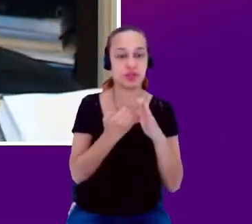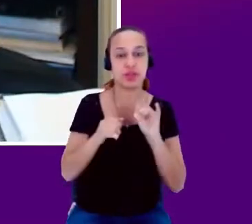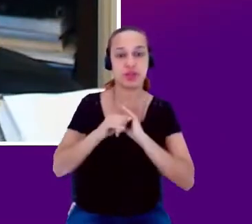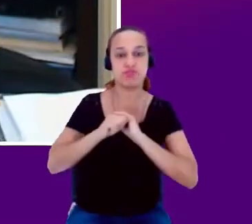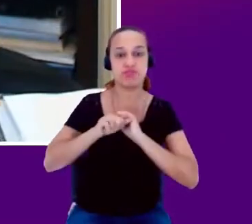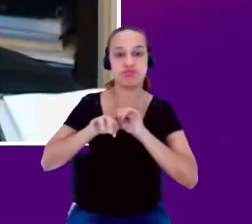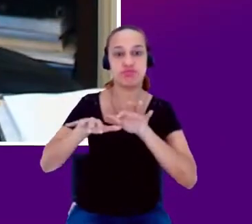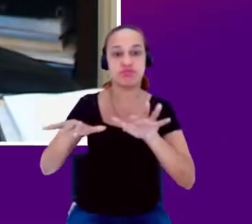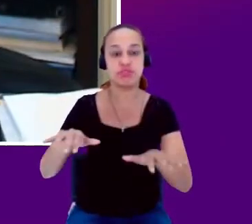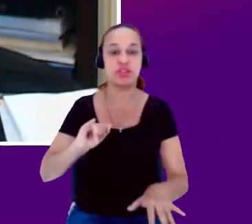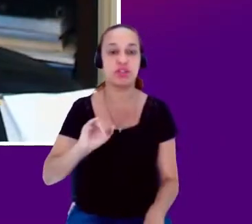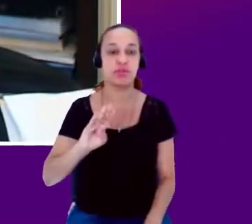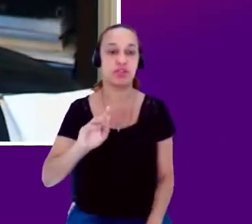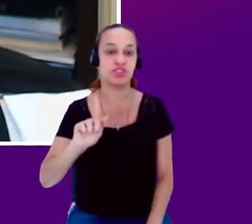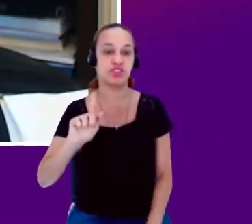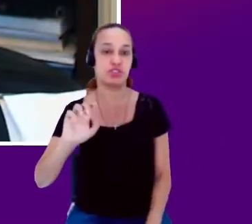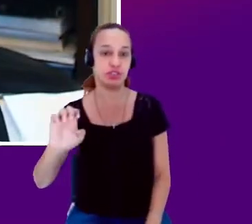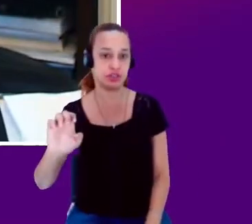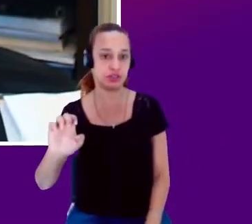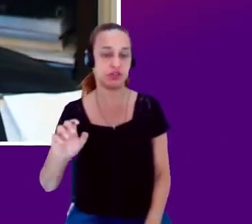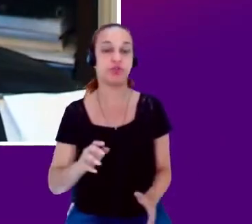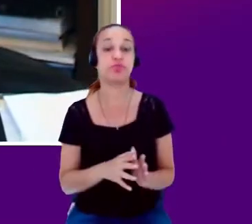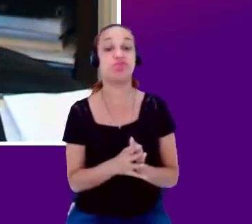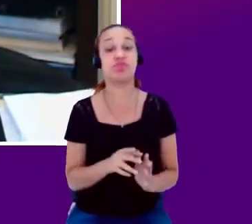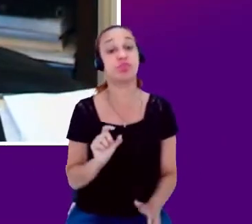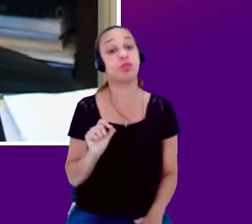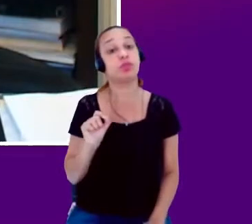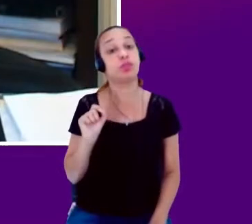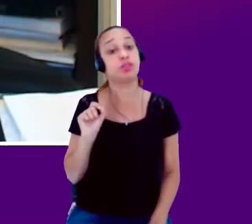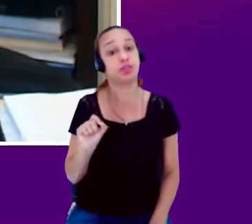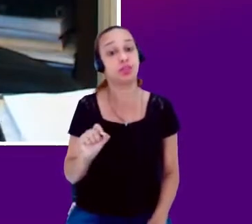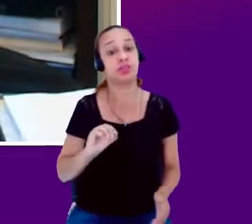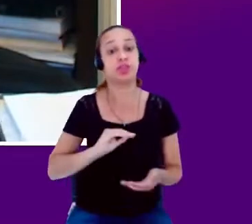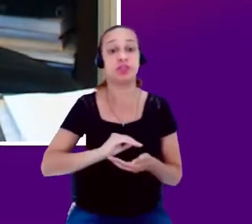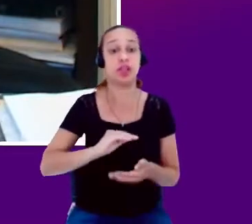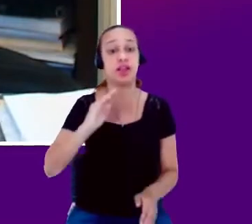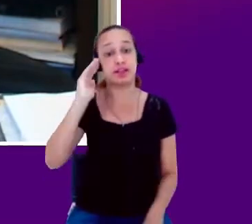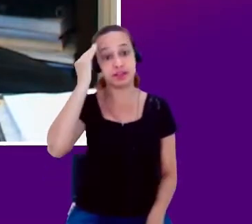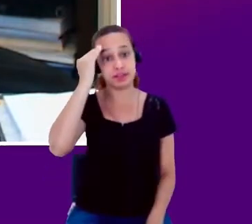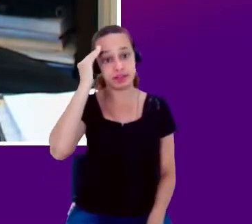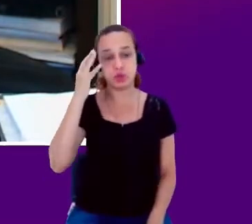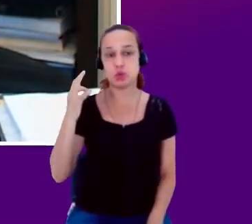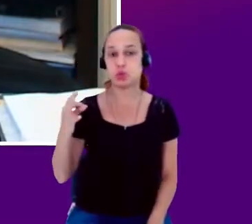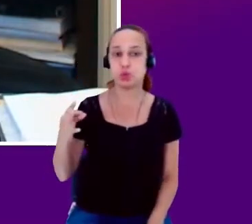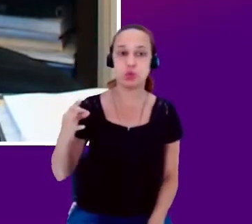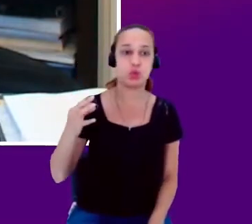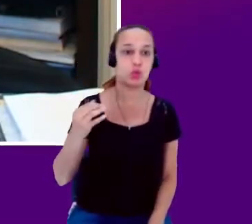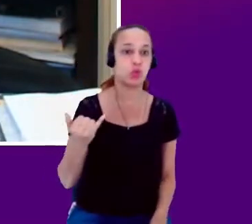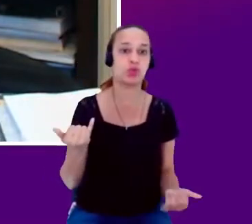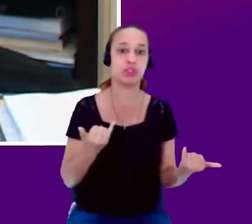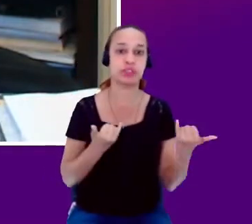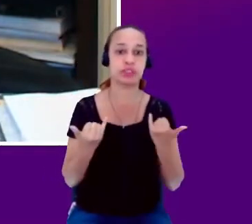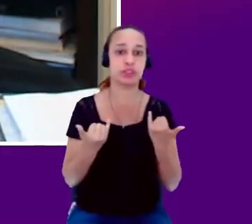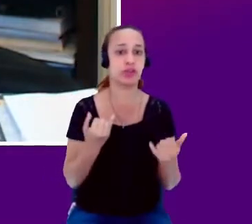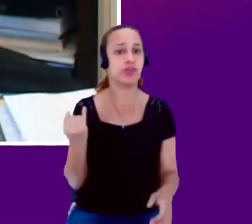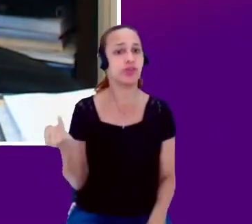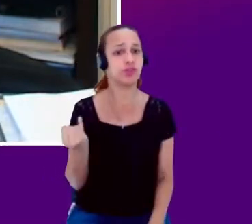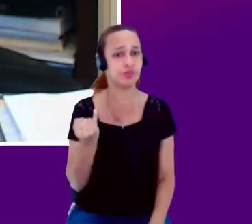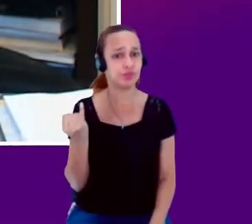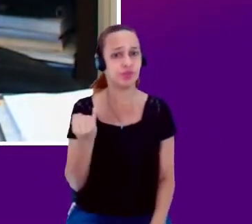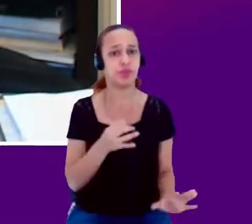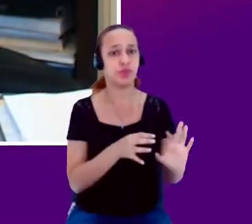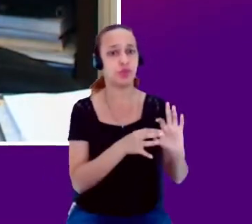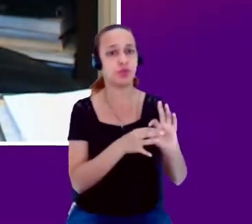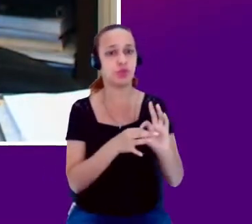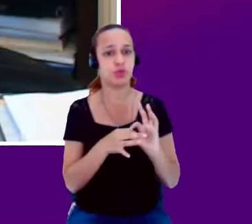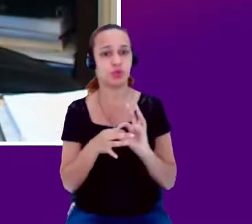ocasião, o Supremo afirmou, então, o entendimento de que todos os dados são relevantes no contexto dessa